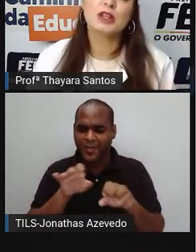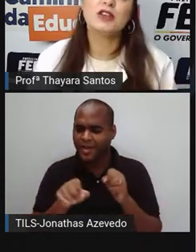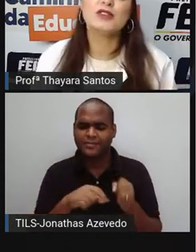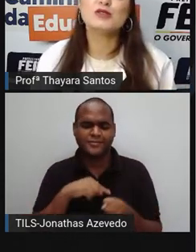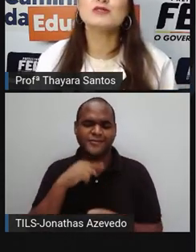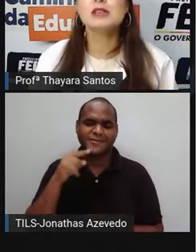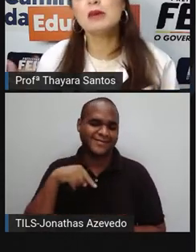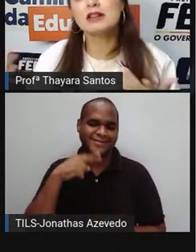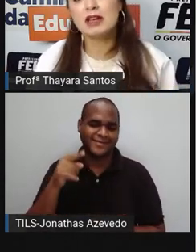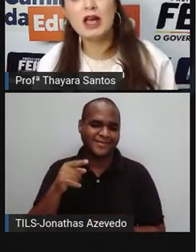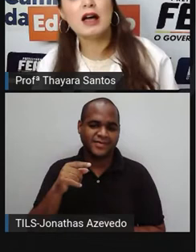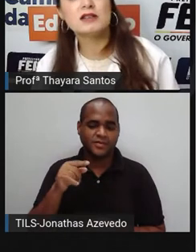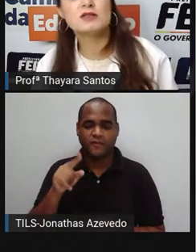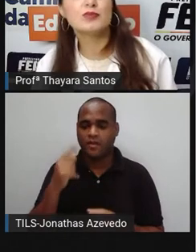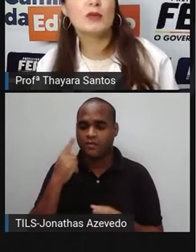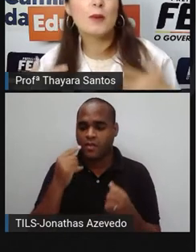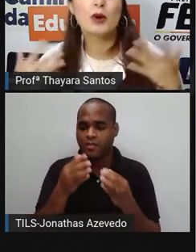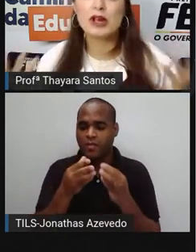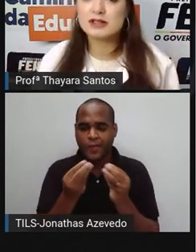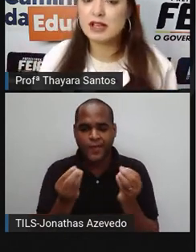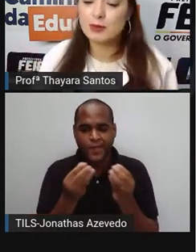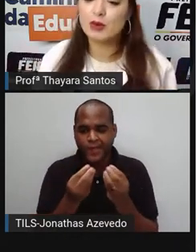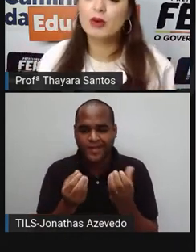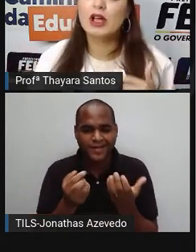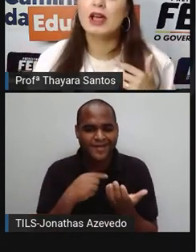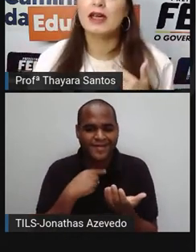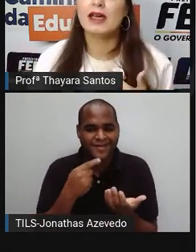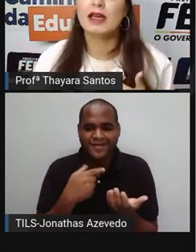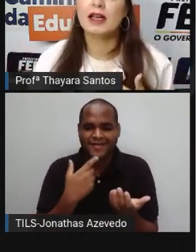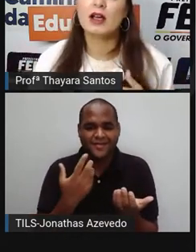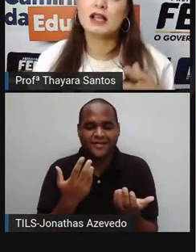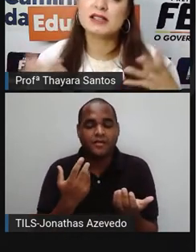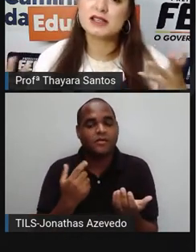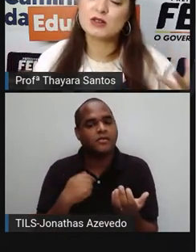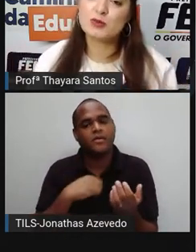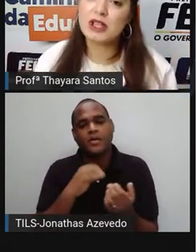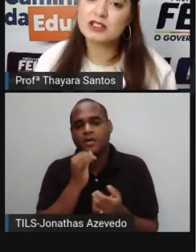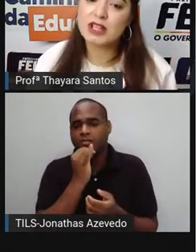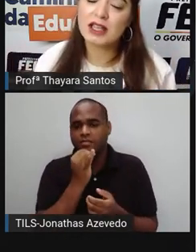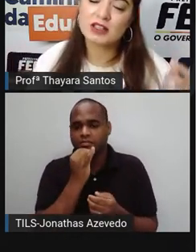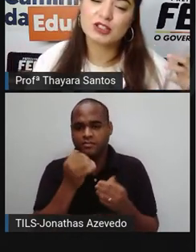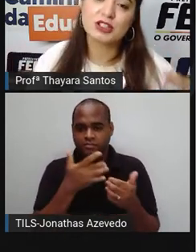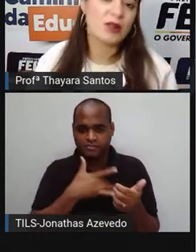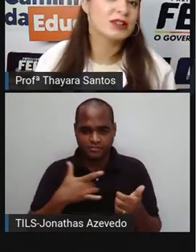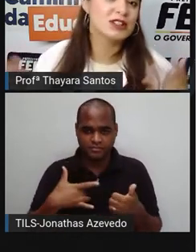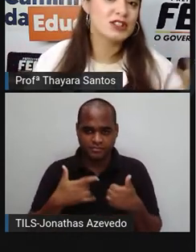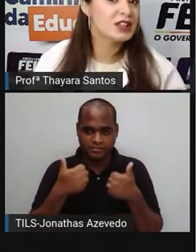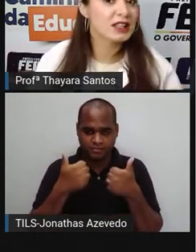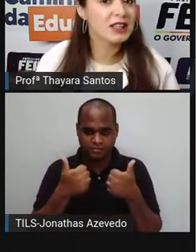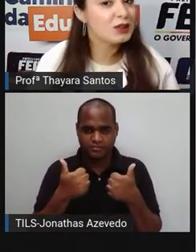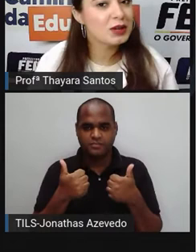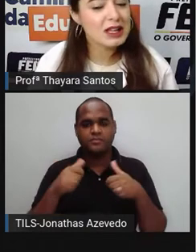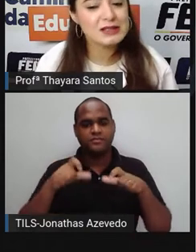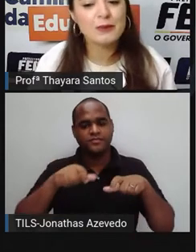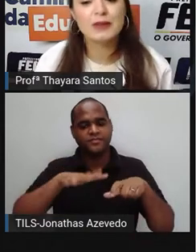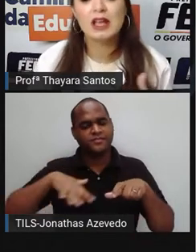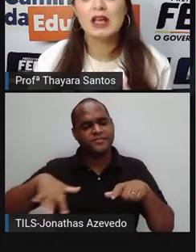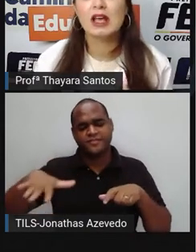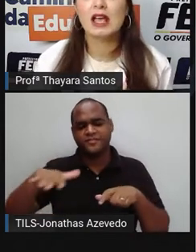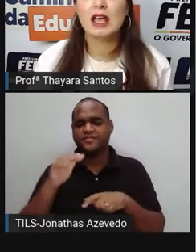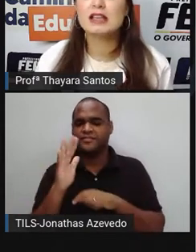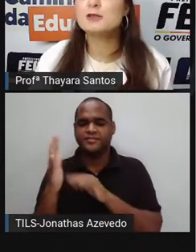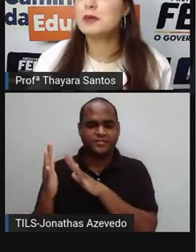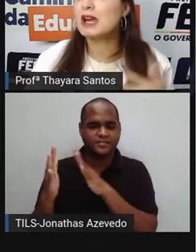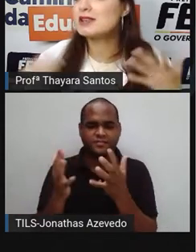ali são benefícios e materiais por exemplo é a sensação de bem-estar que a gente tem quando a gente está na natureza